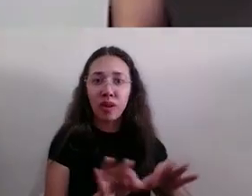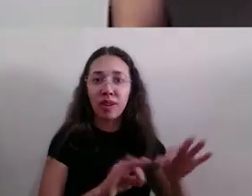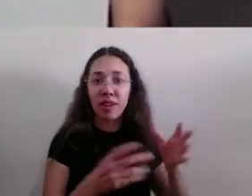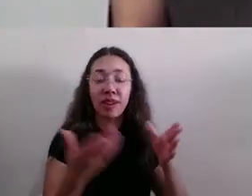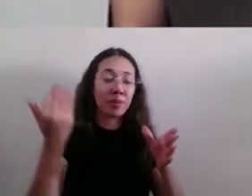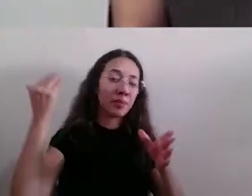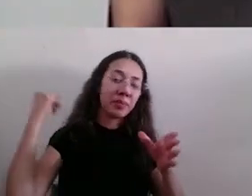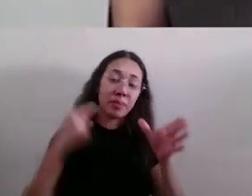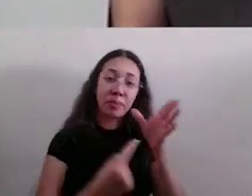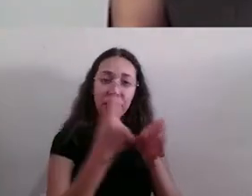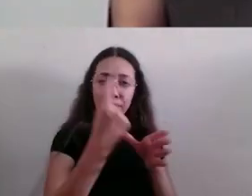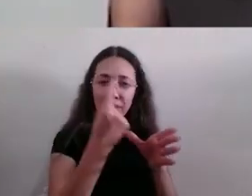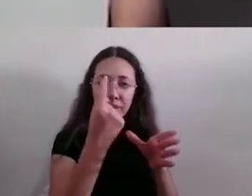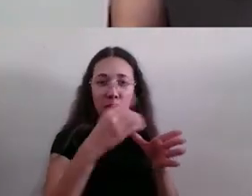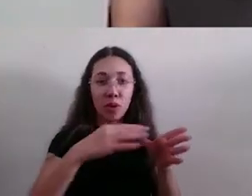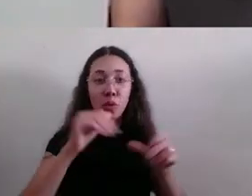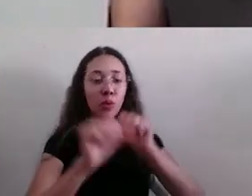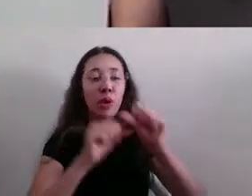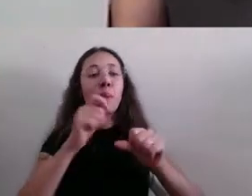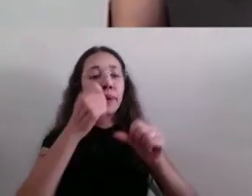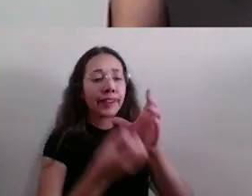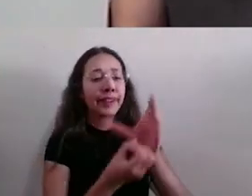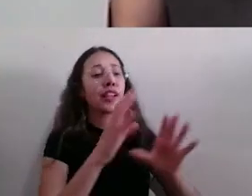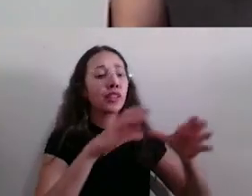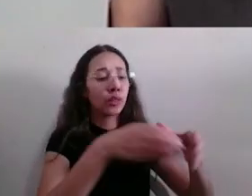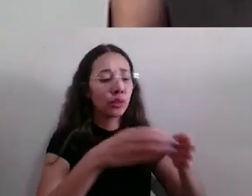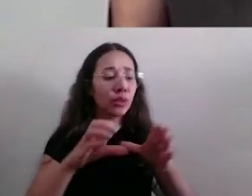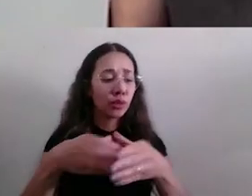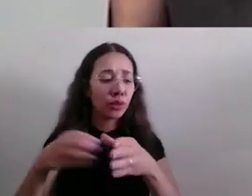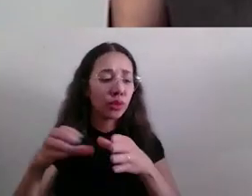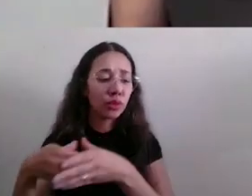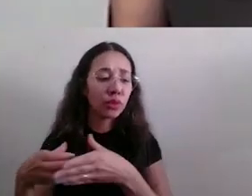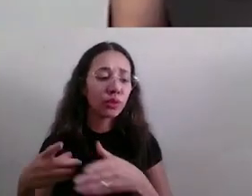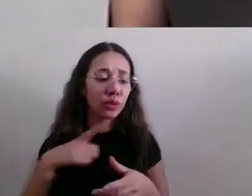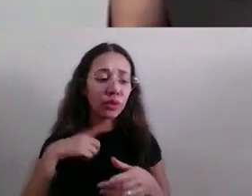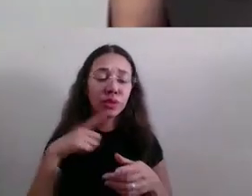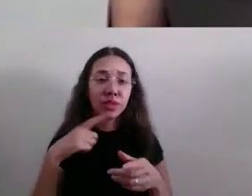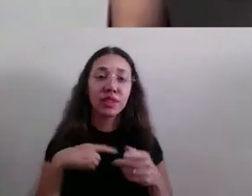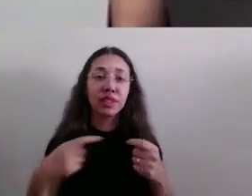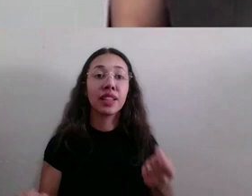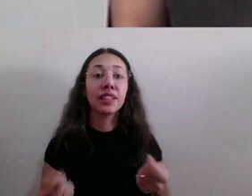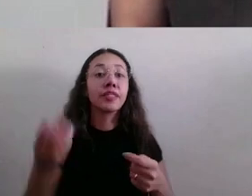dos núcleos, eles criaram um núcleo especializado em execução fiscal de multas